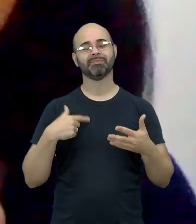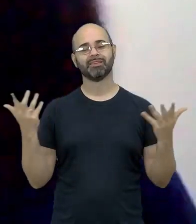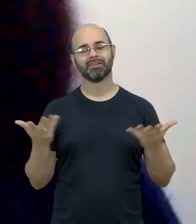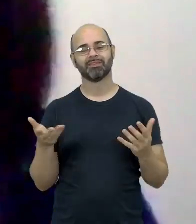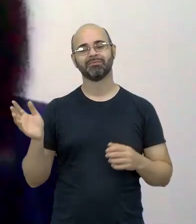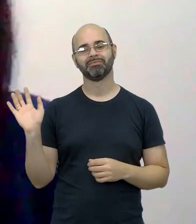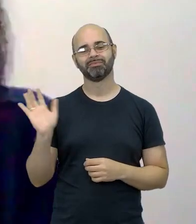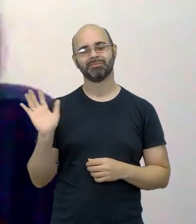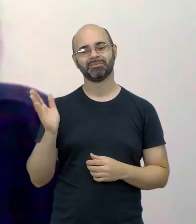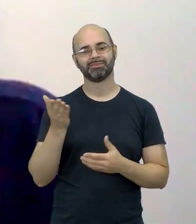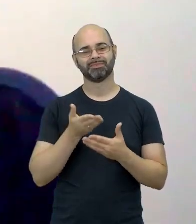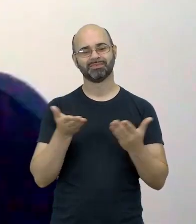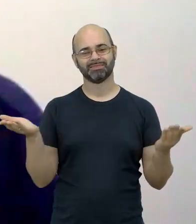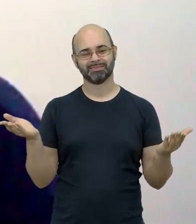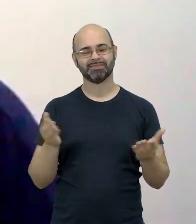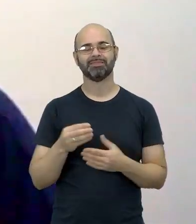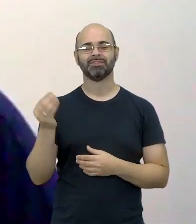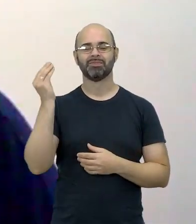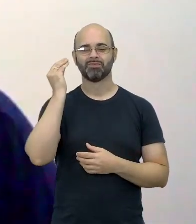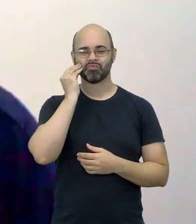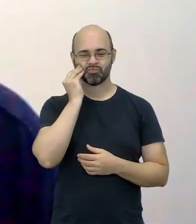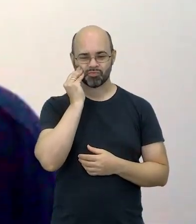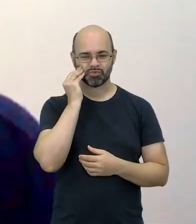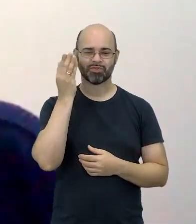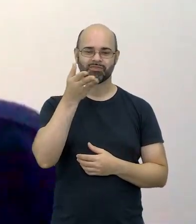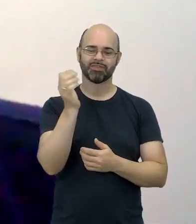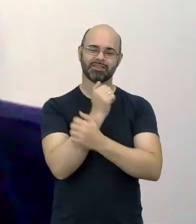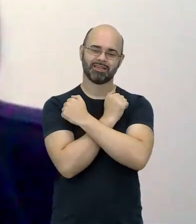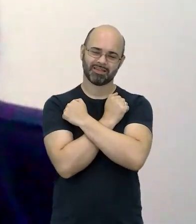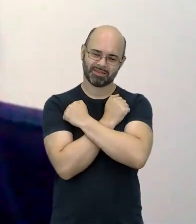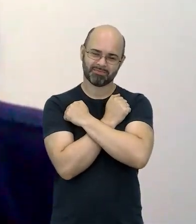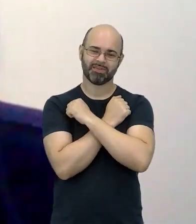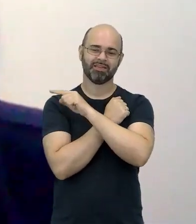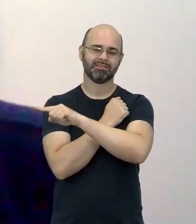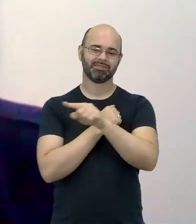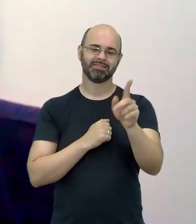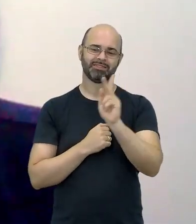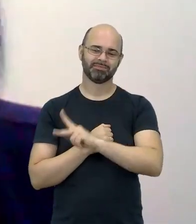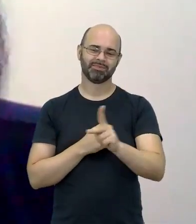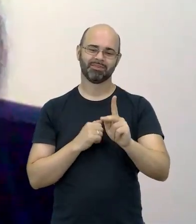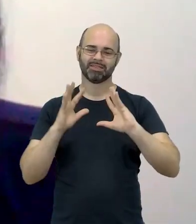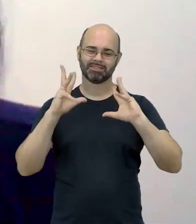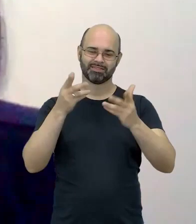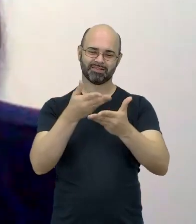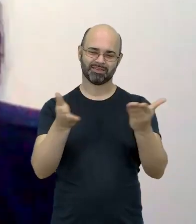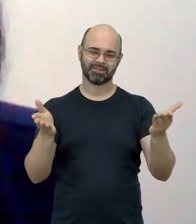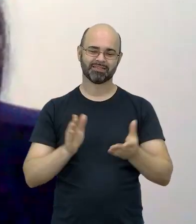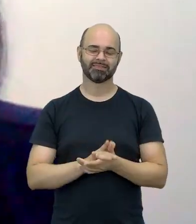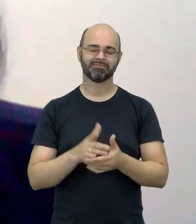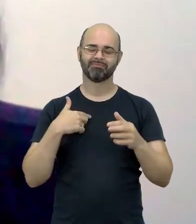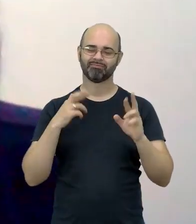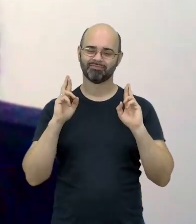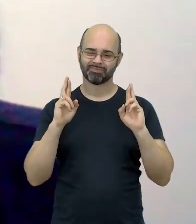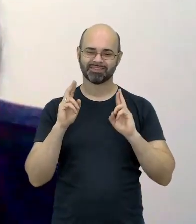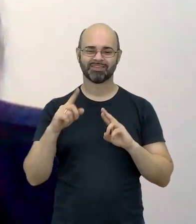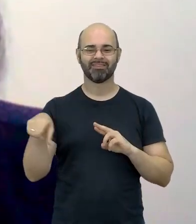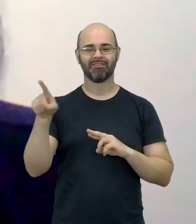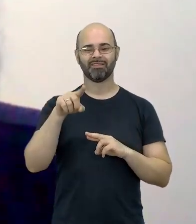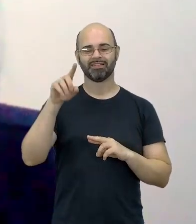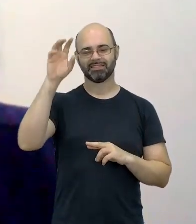aqui de vocês, deixando um beijo bem grande, um abraço para cada um dos professores. Espero, no fundo, que vocês possam